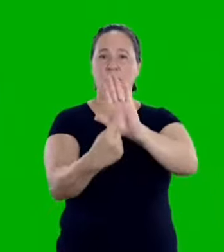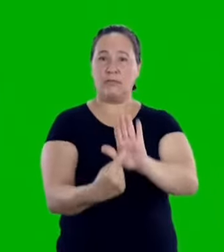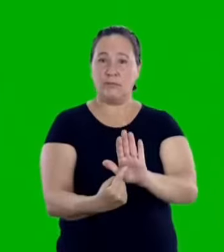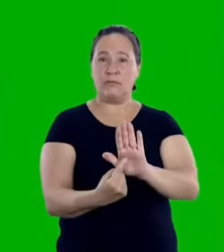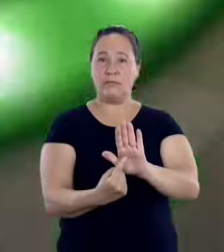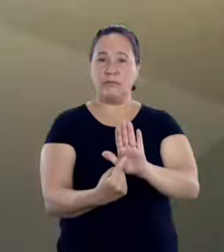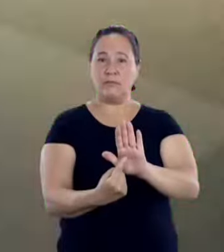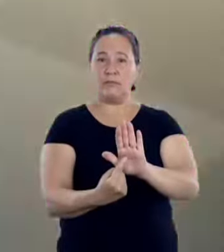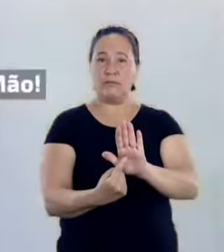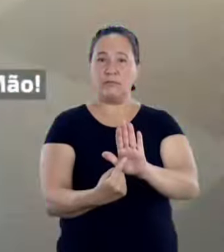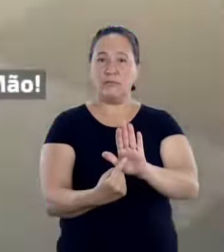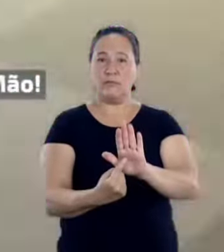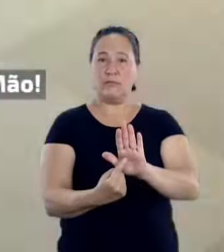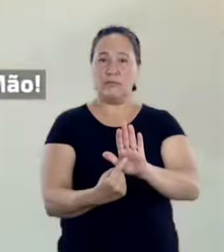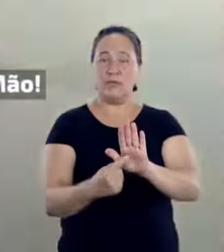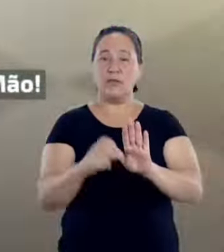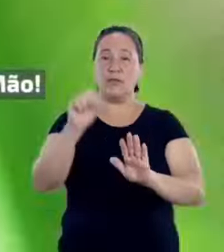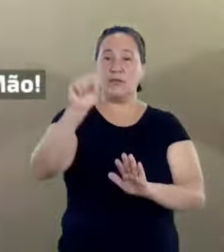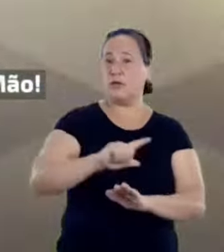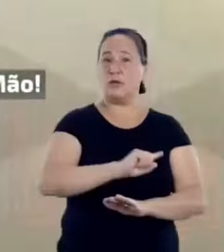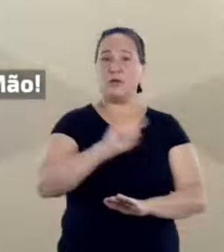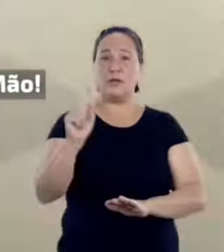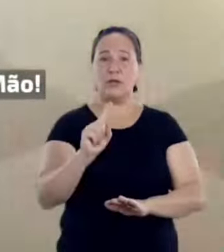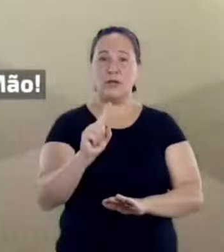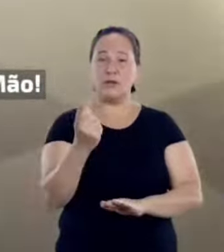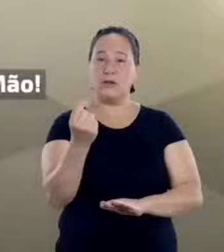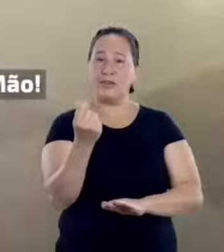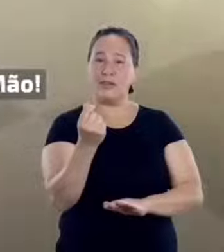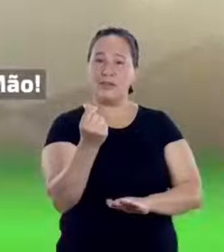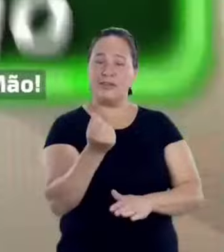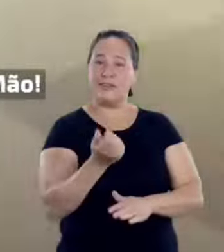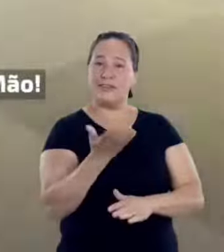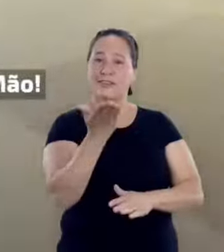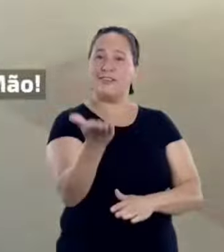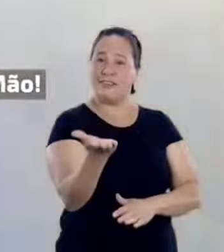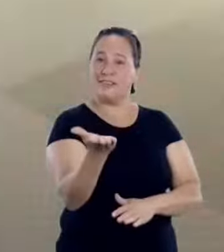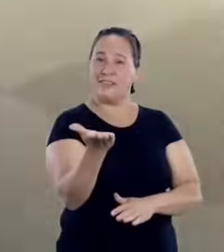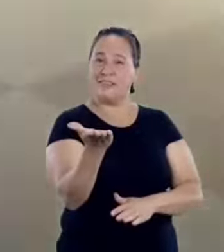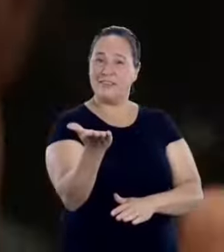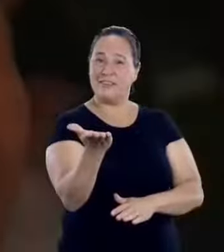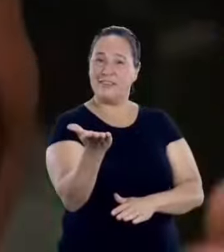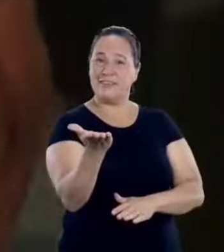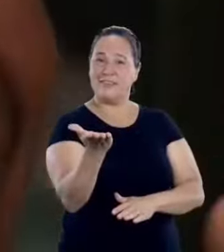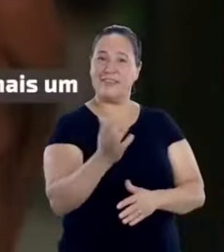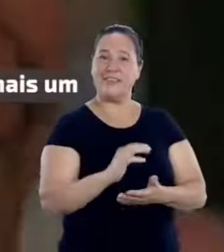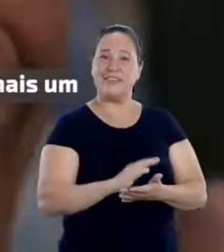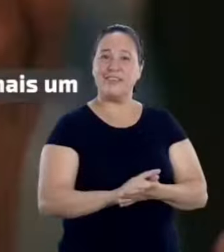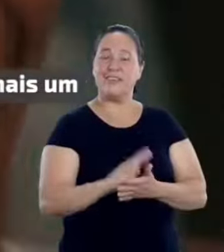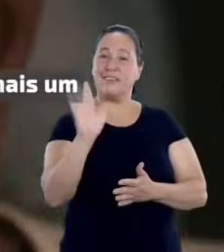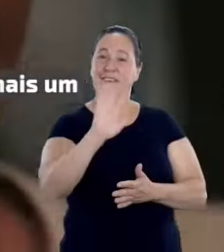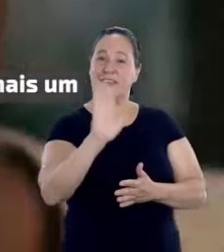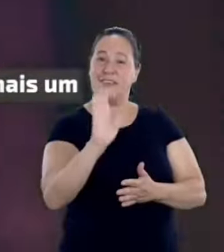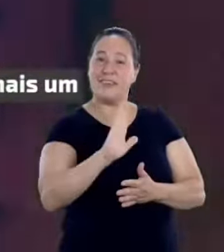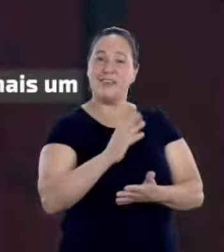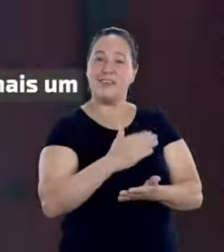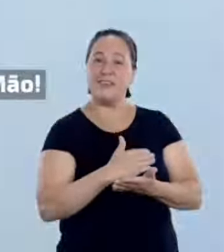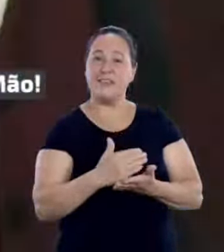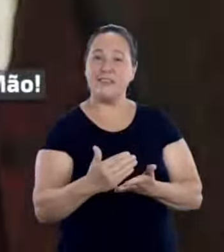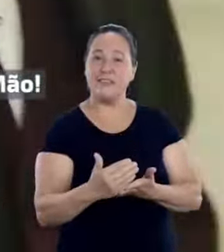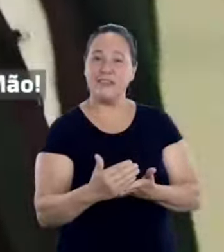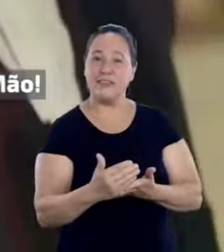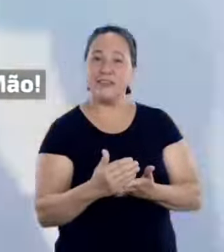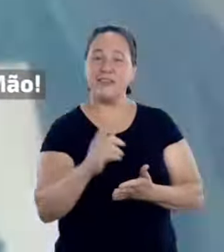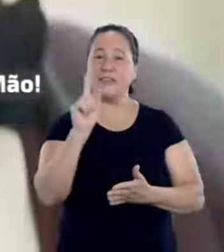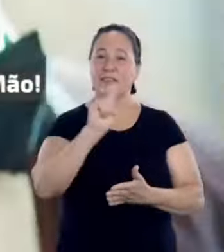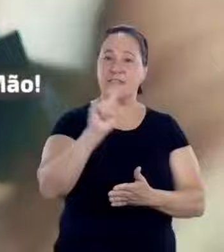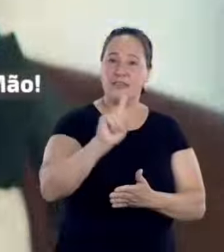Sicredi apresenta Sim ou Não, Dinheiro na Mão. Olá pessoal, tá começando mais um